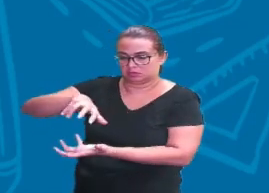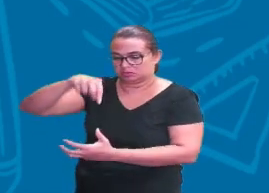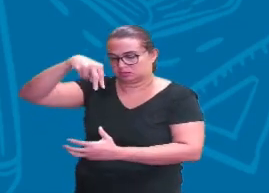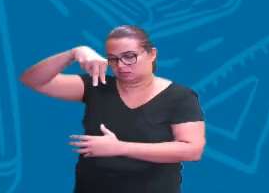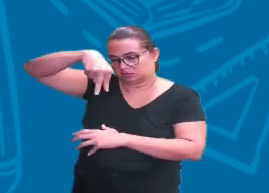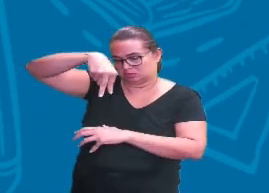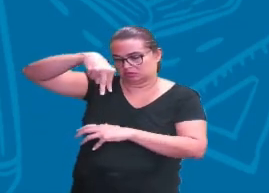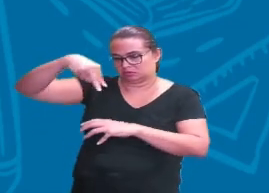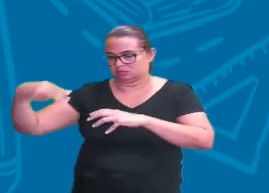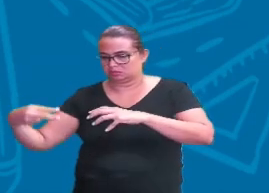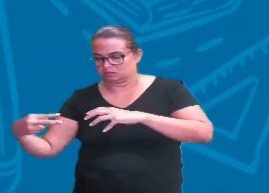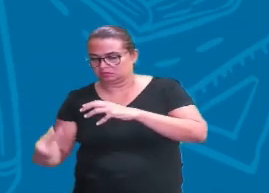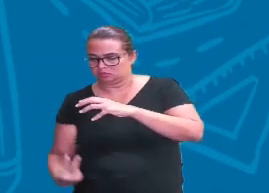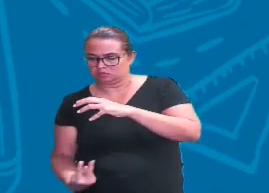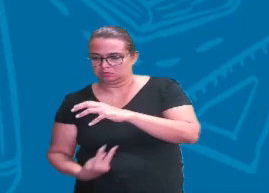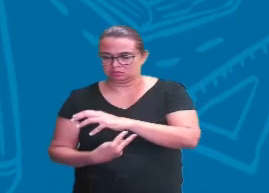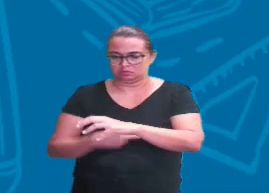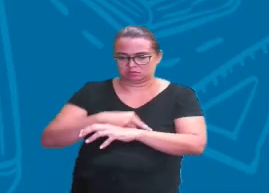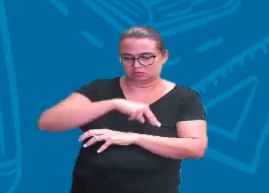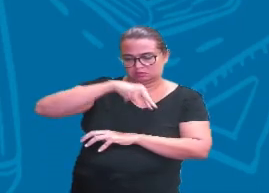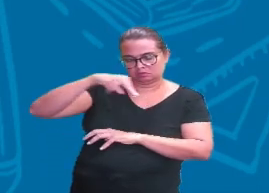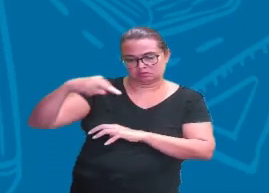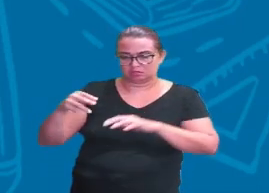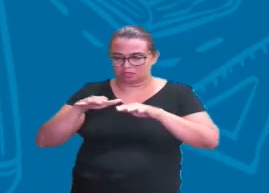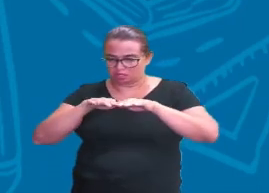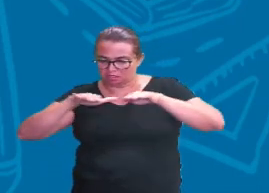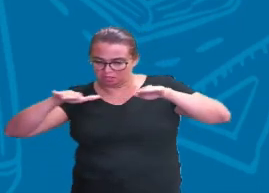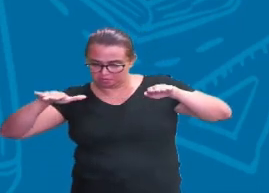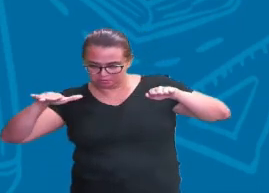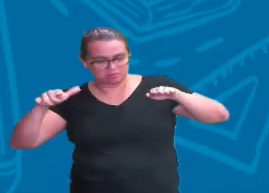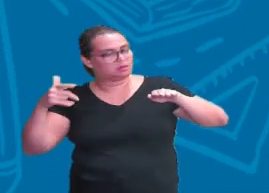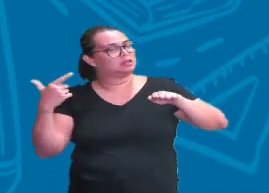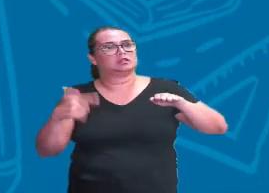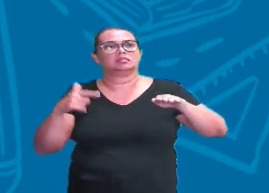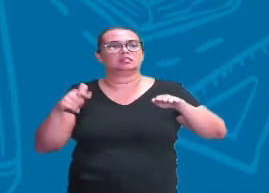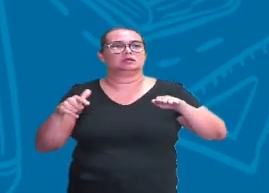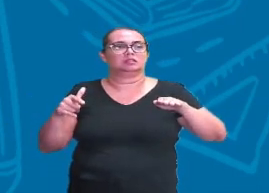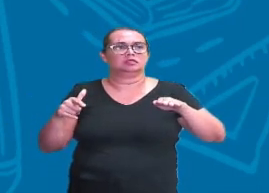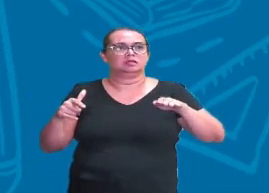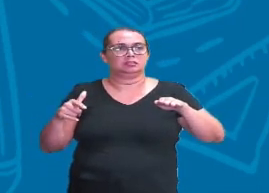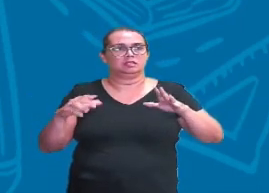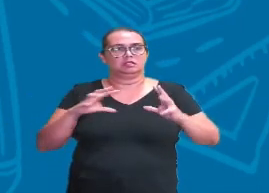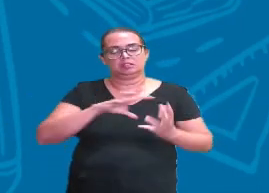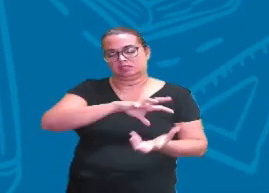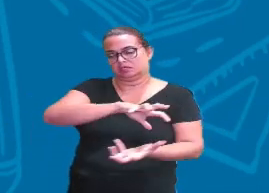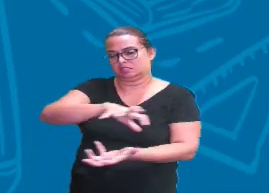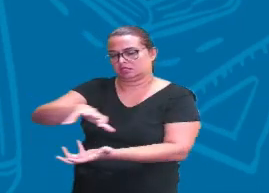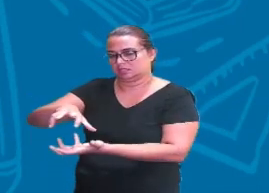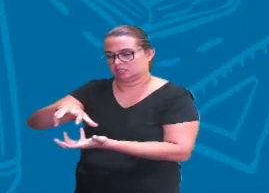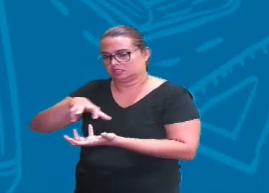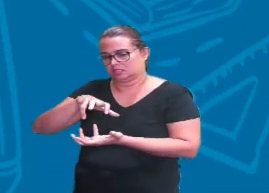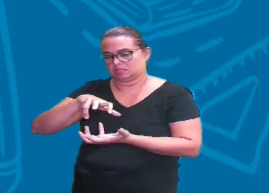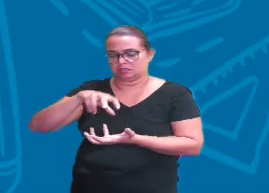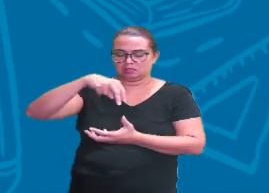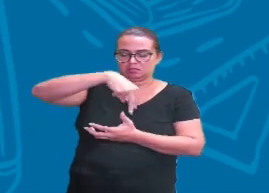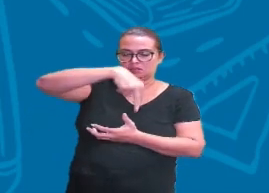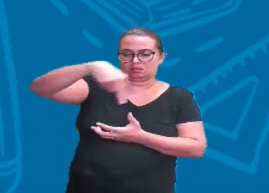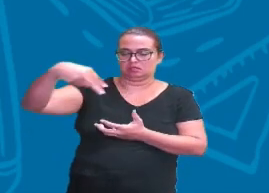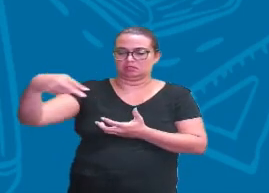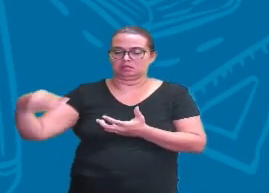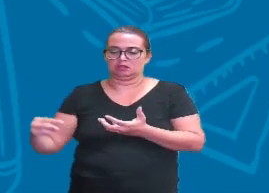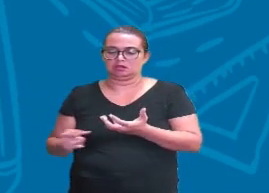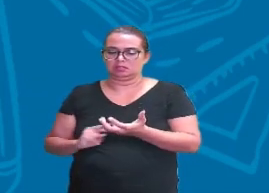está em cima, está embaixo, até porque a Terra não é plana, né? Para começo da história, né? A Terra não é plana. Então, na posição